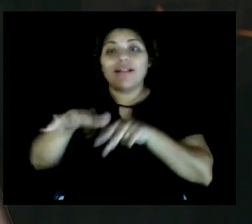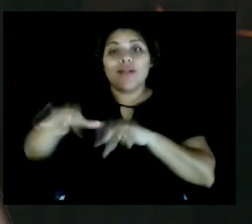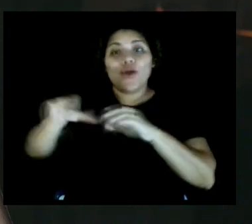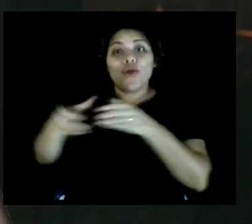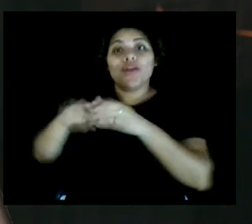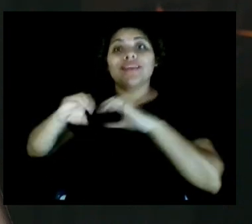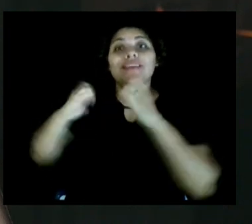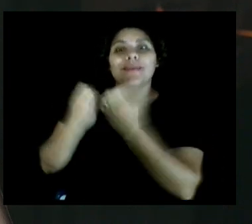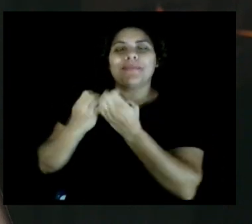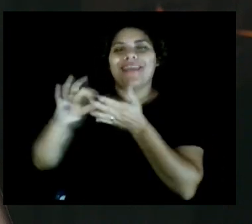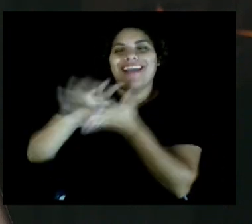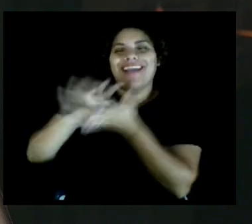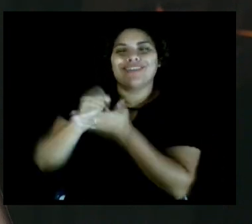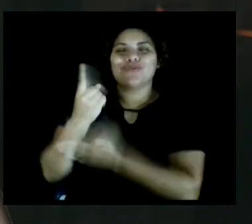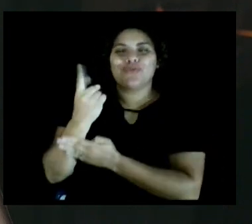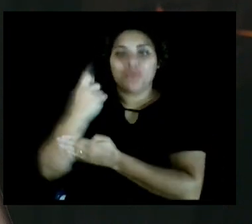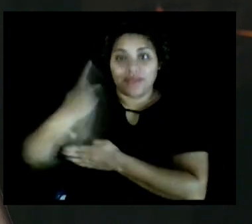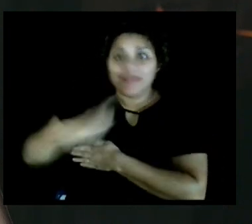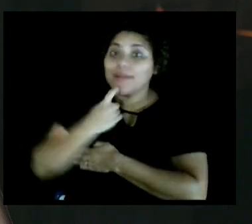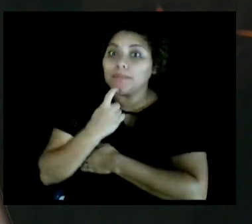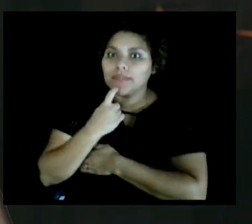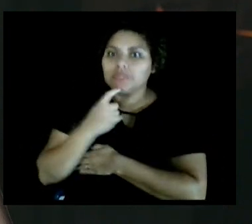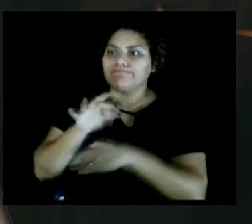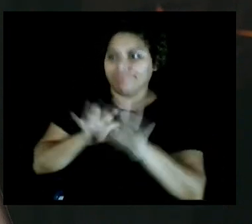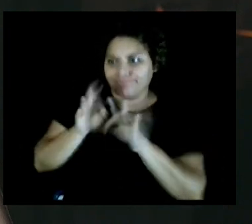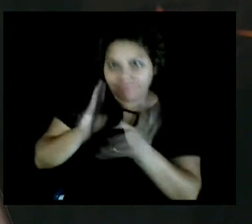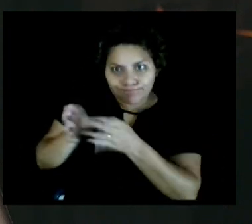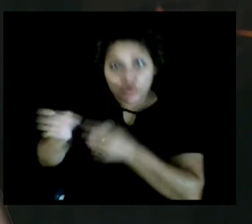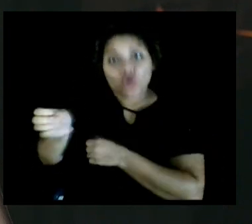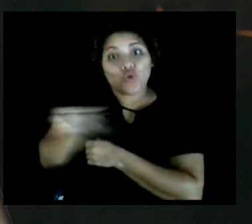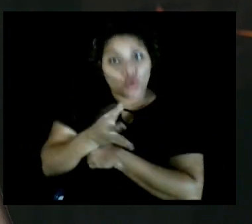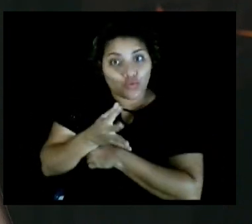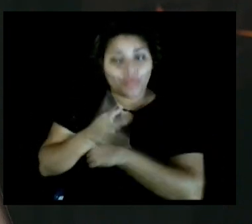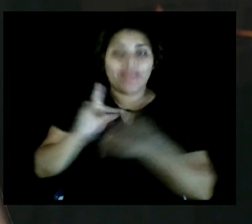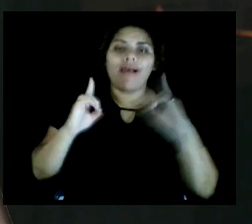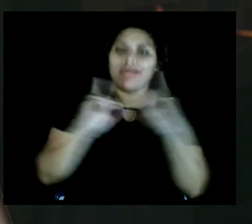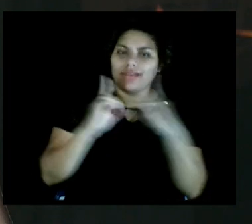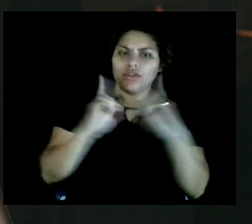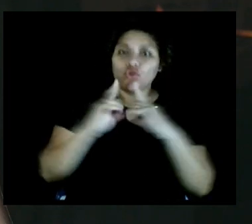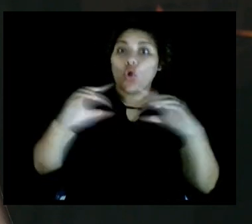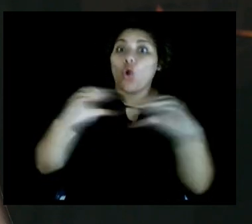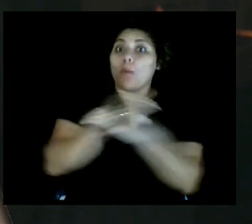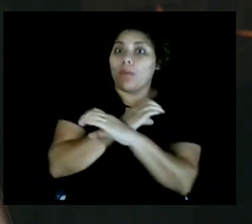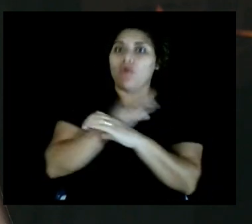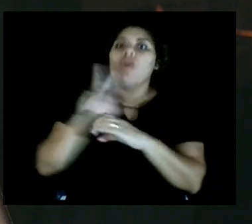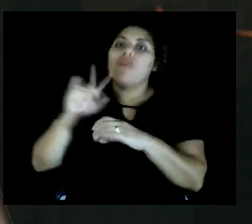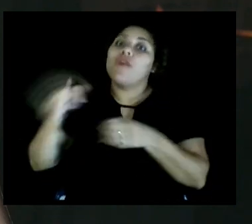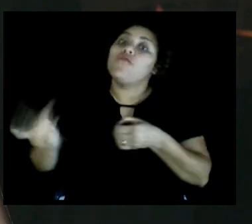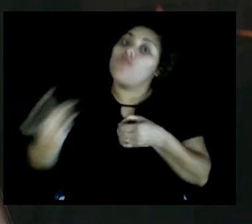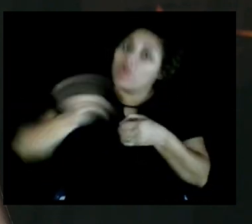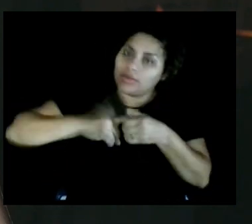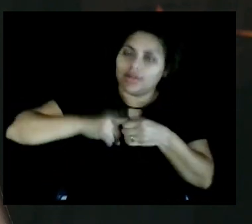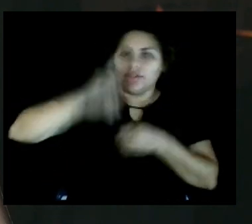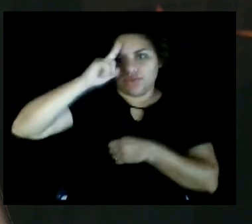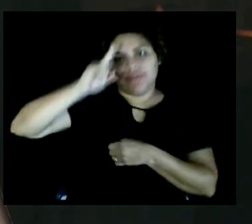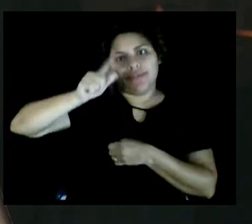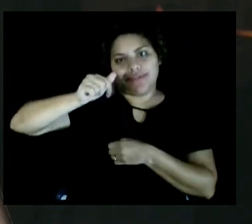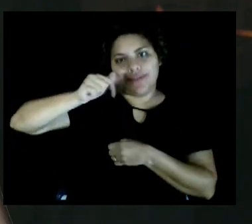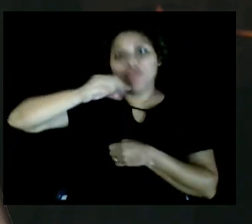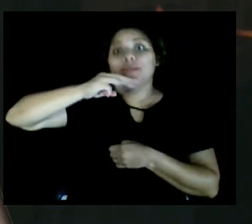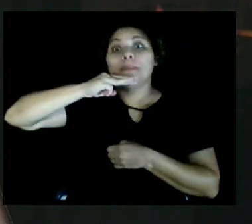foi reorganizada, tá? O atendimento completo será retomado em 17 de março, quando o novo sistema